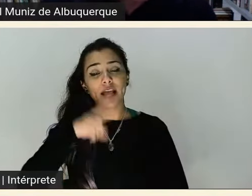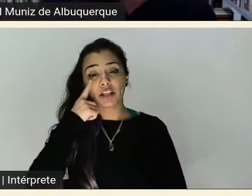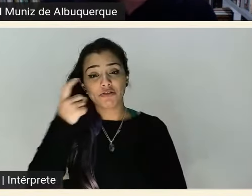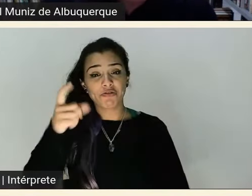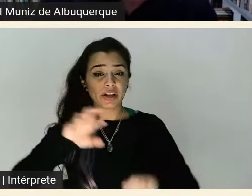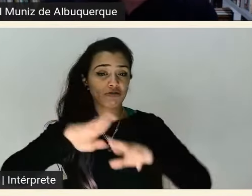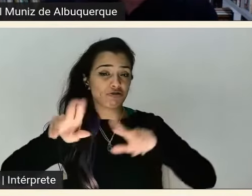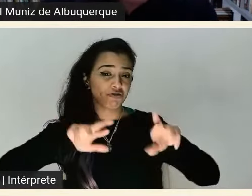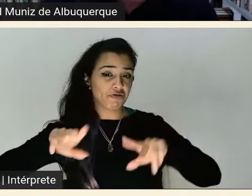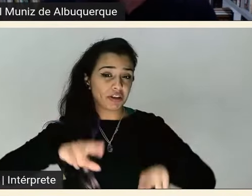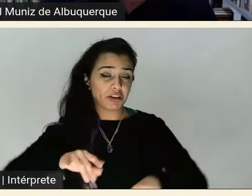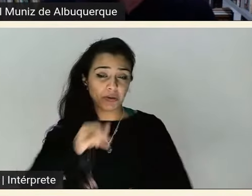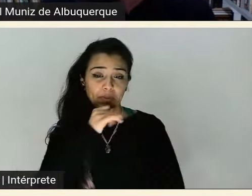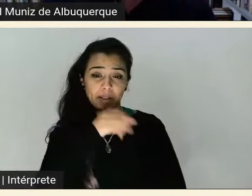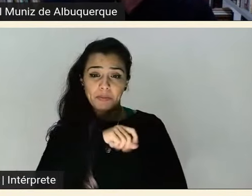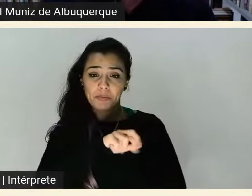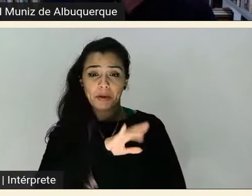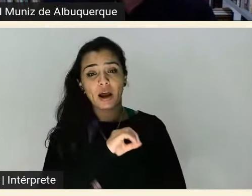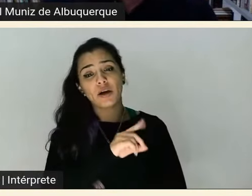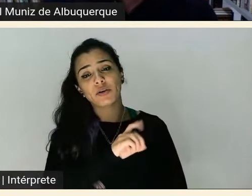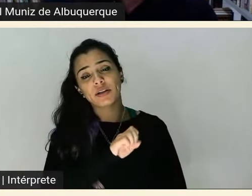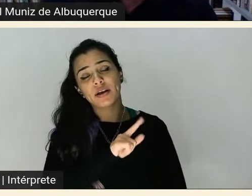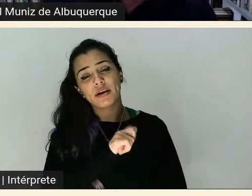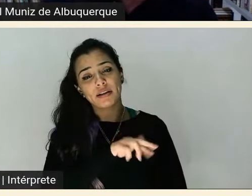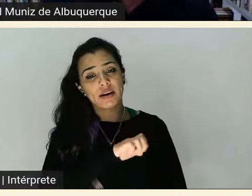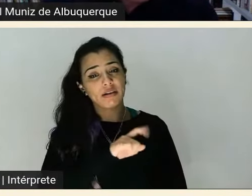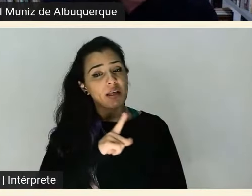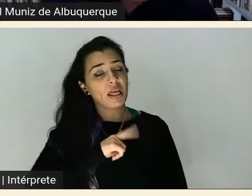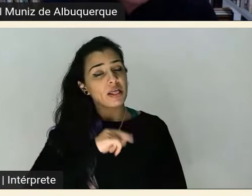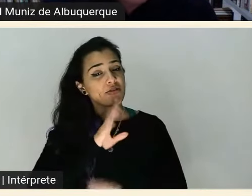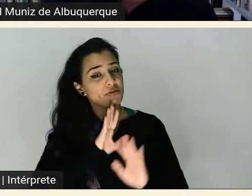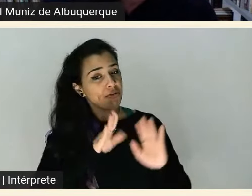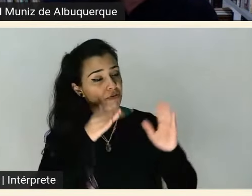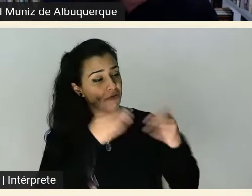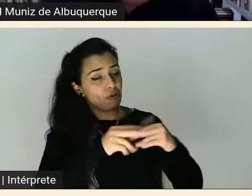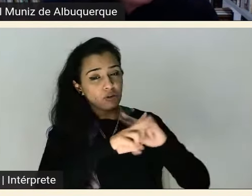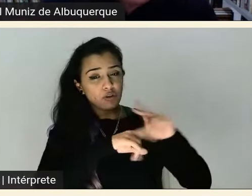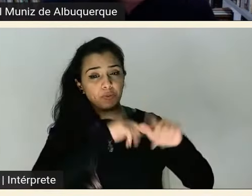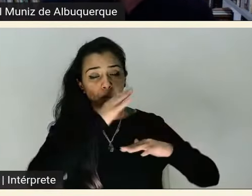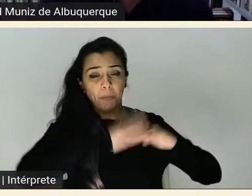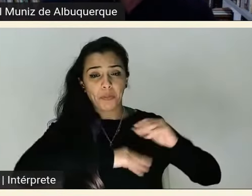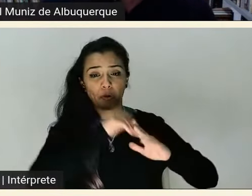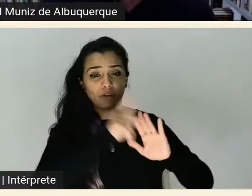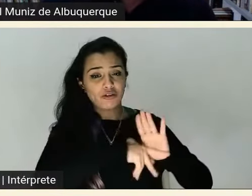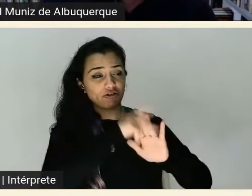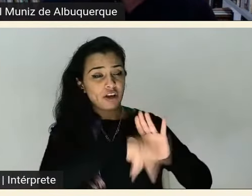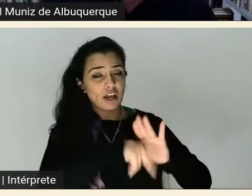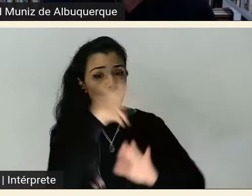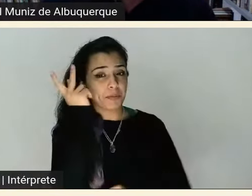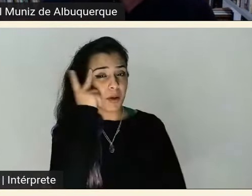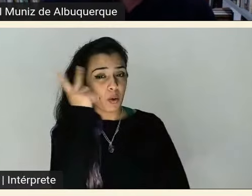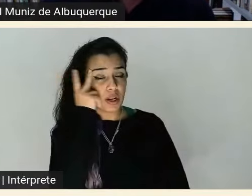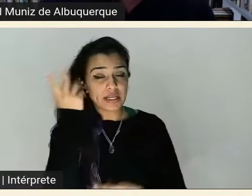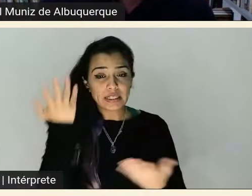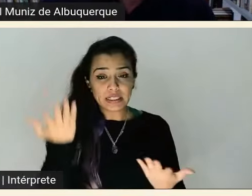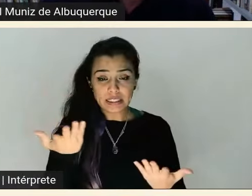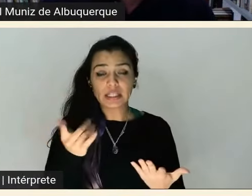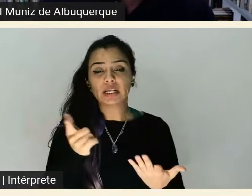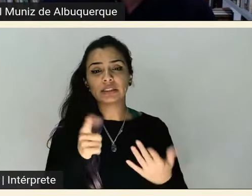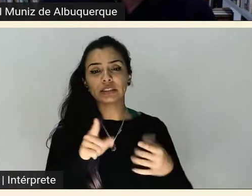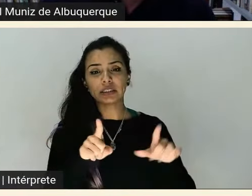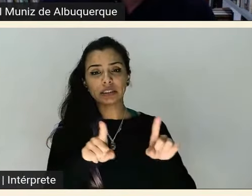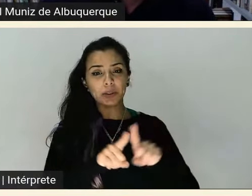de Andrade é um homem central na construção de um projeto da elite paulista, um projeto não só,